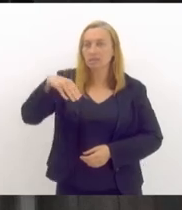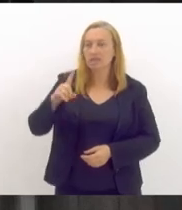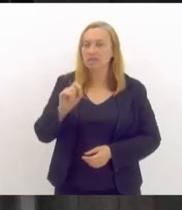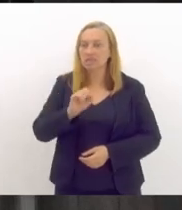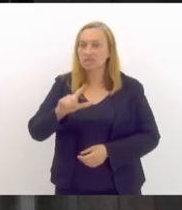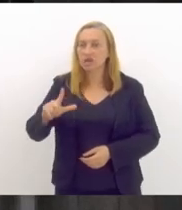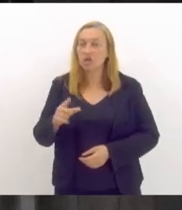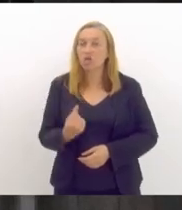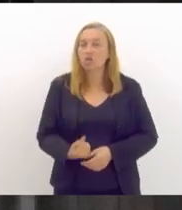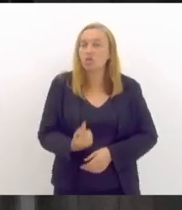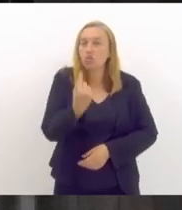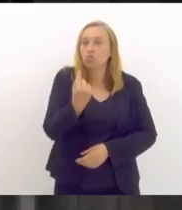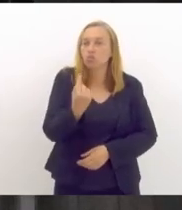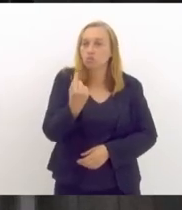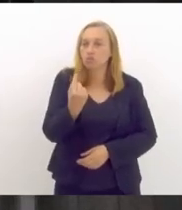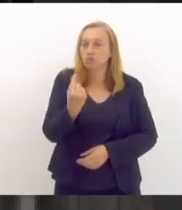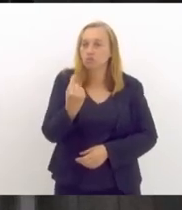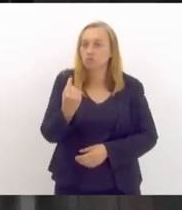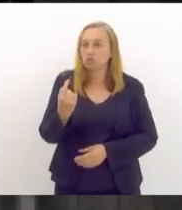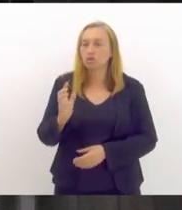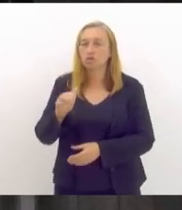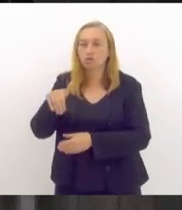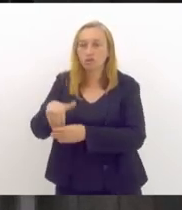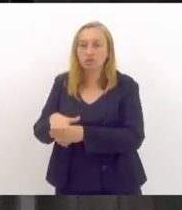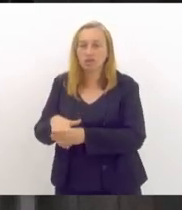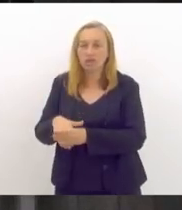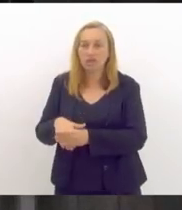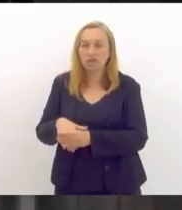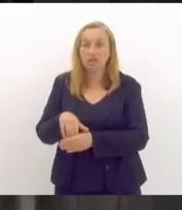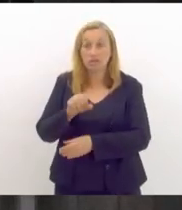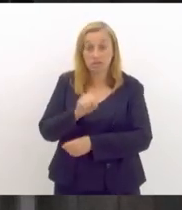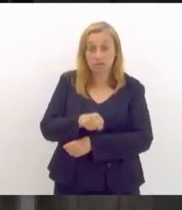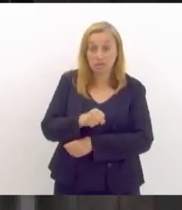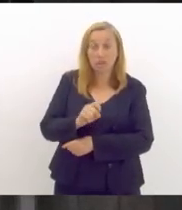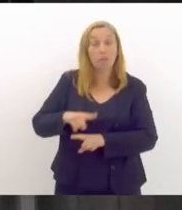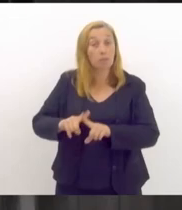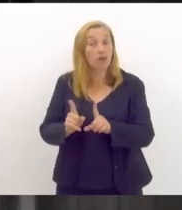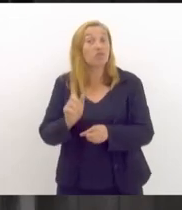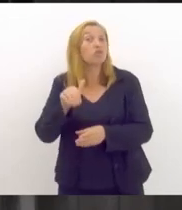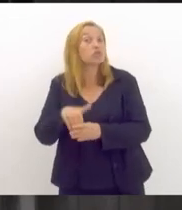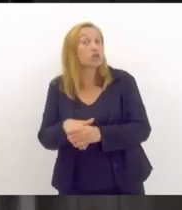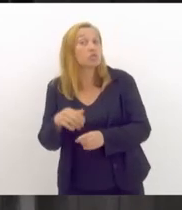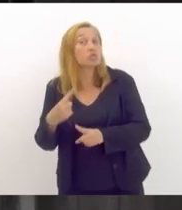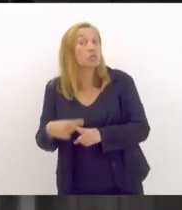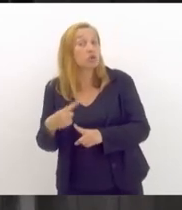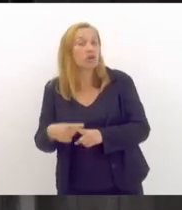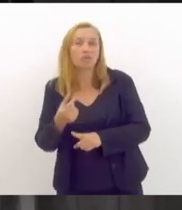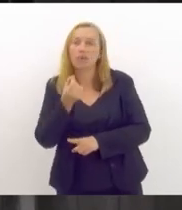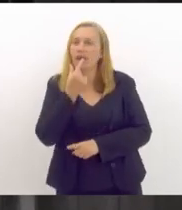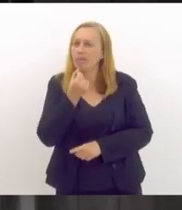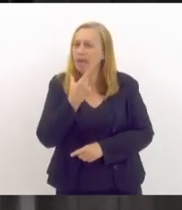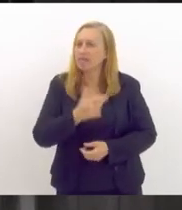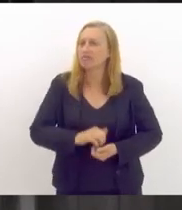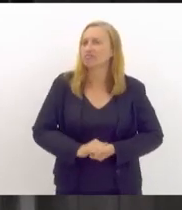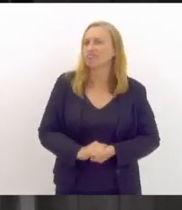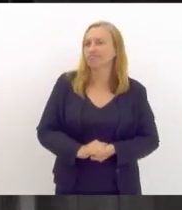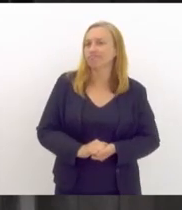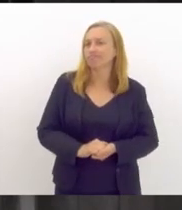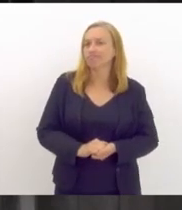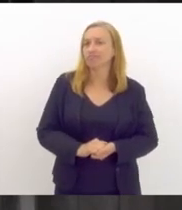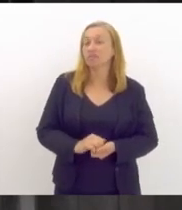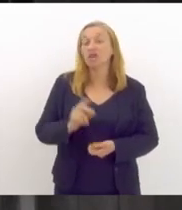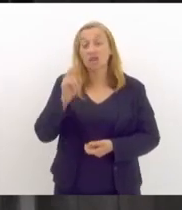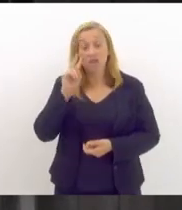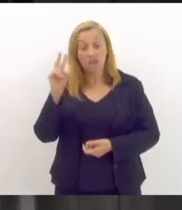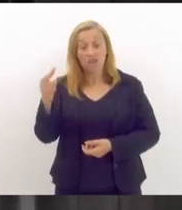Eu fui o único da bancada que vou ter a favor Mas voltei a favor para remédio quem viu